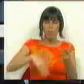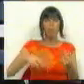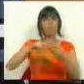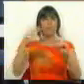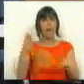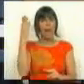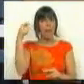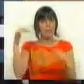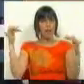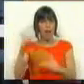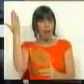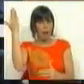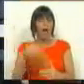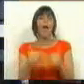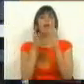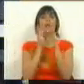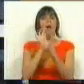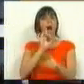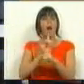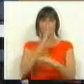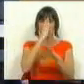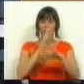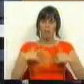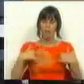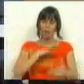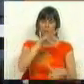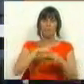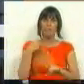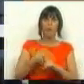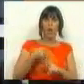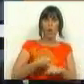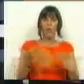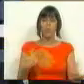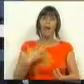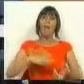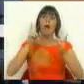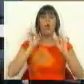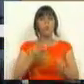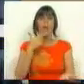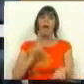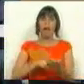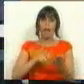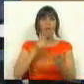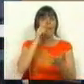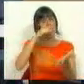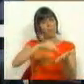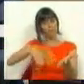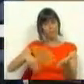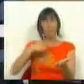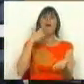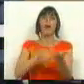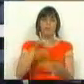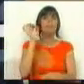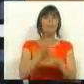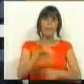atargas aqui presentes e todos aqueles que se empenharam e se envolveram nesta luta. Quero começar por dar razão aos peticionários. Sim,